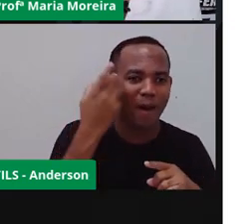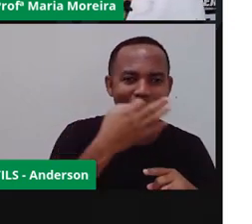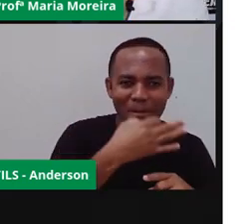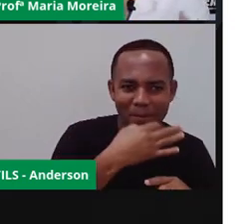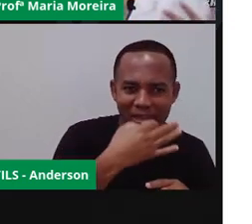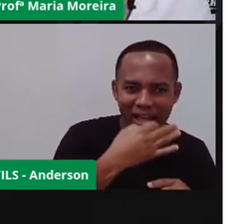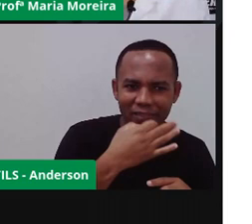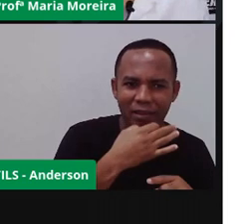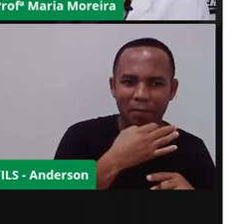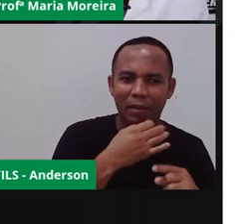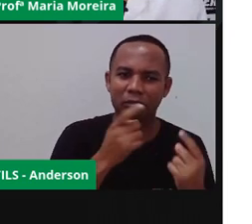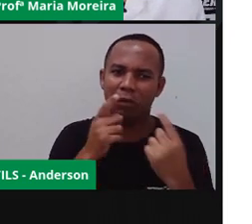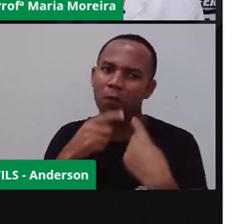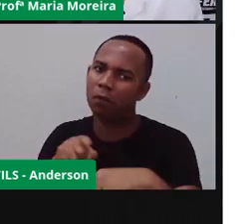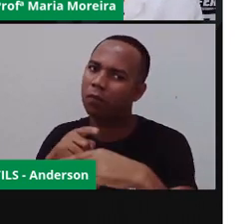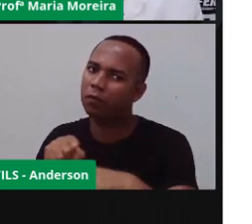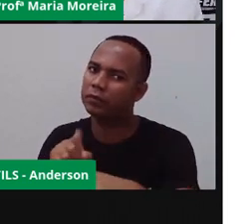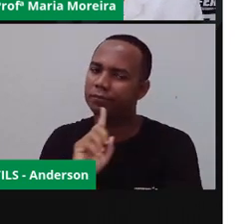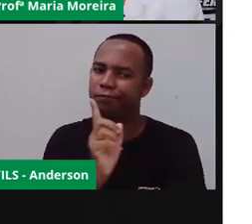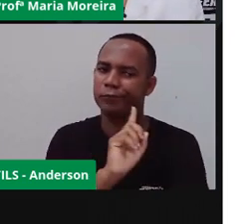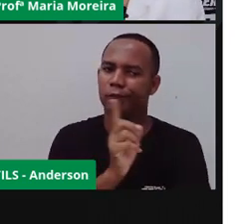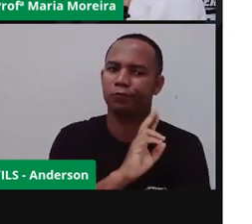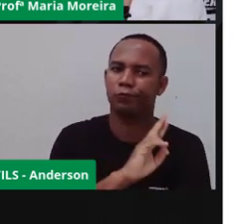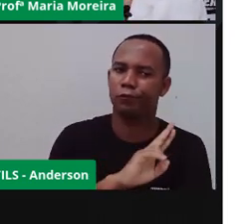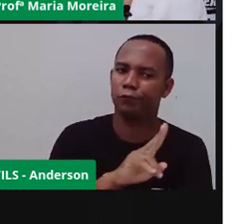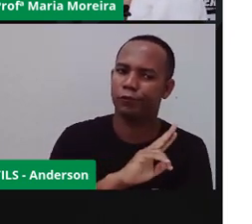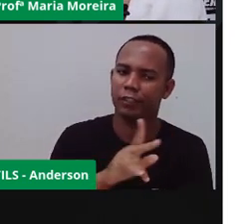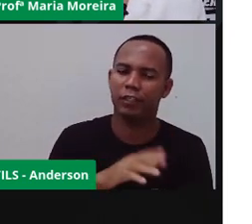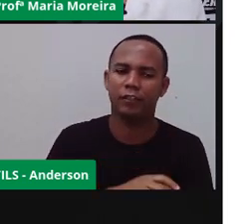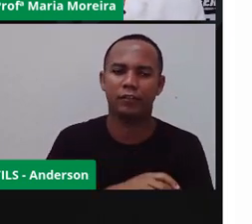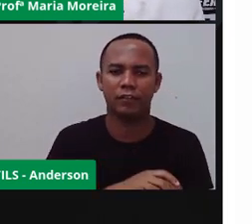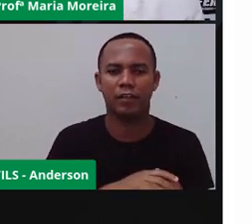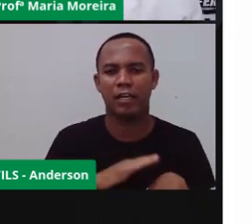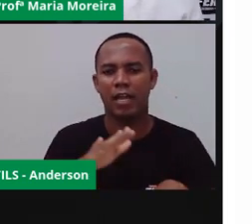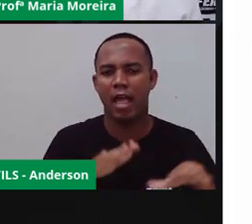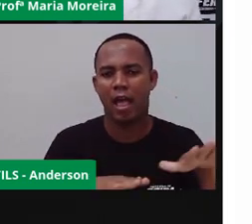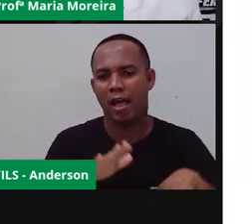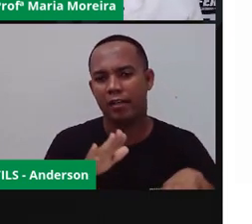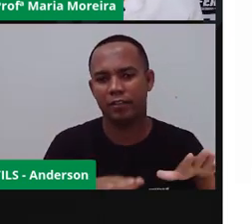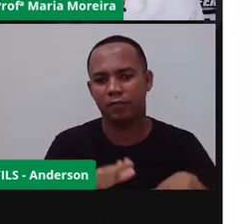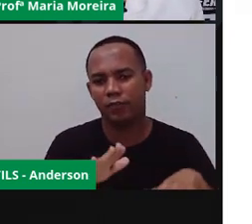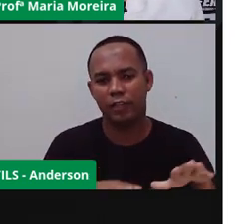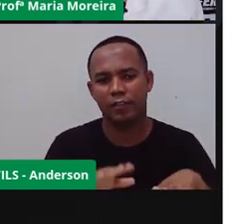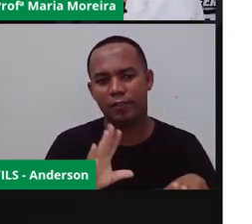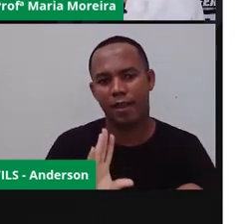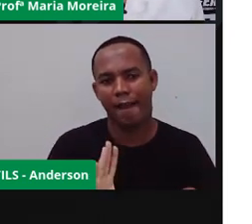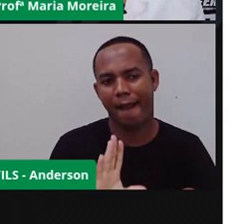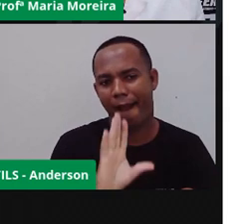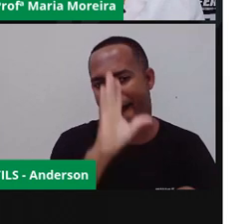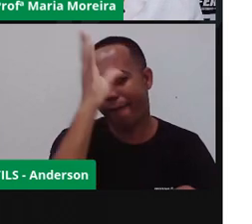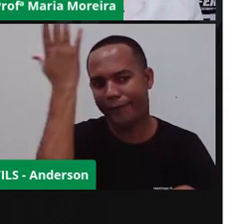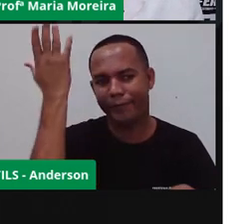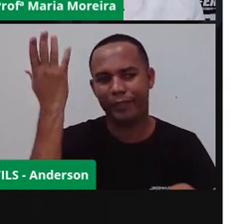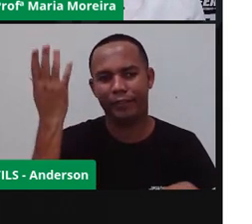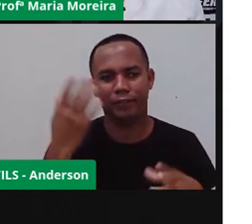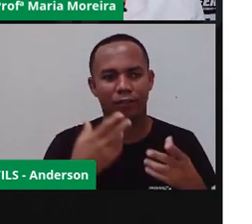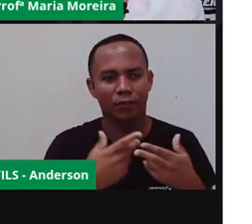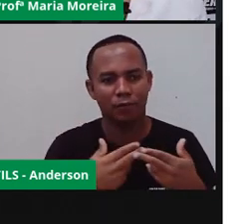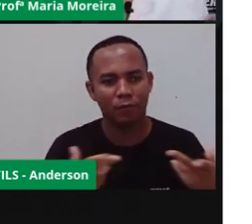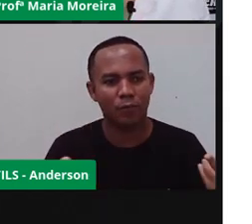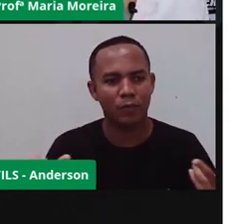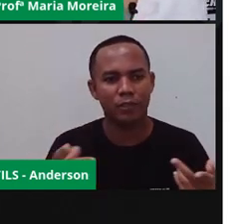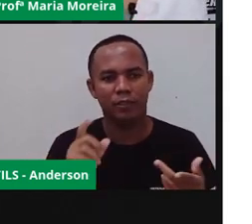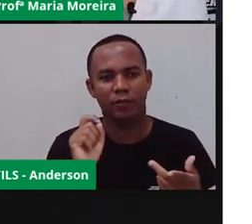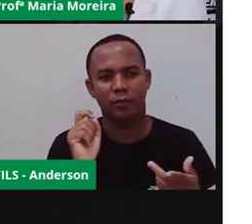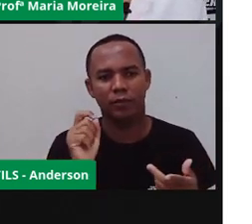E essas piadas, elas são feitas o quê? Com situações ou acontecimentos atuais, né? Então,